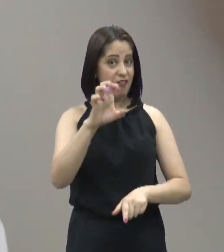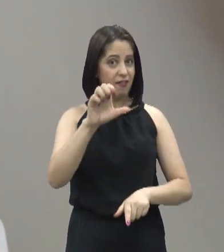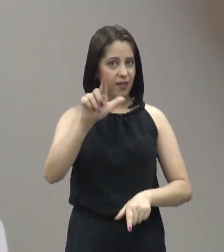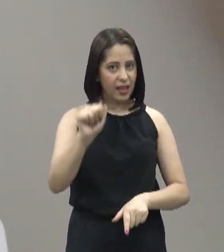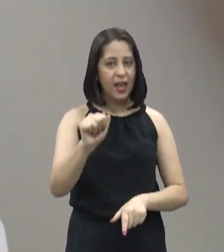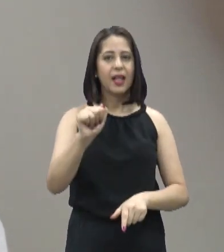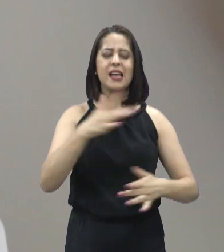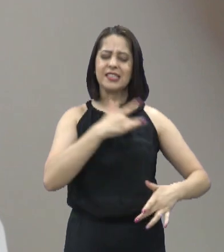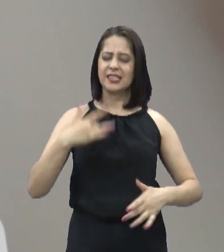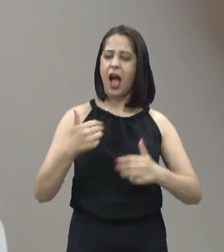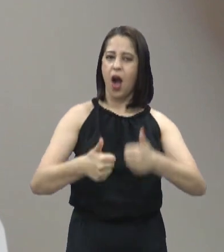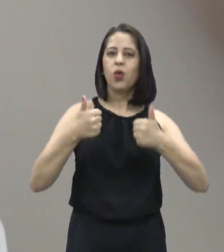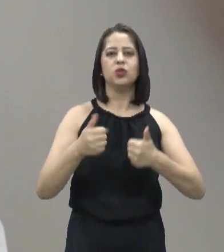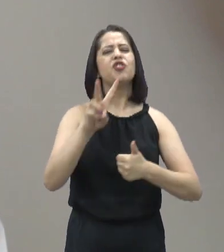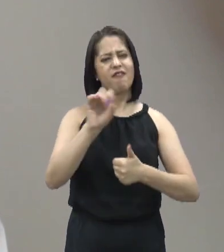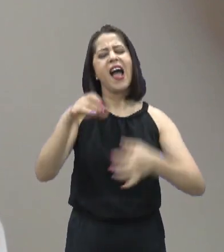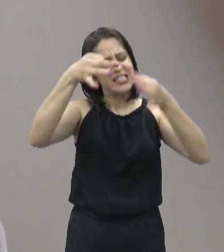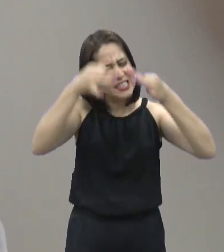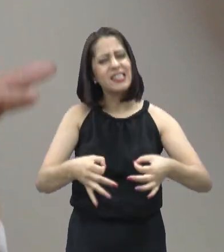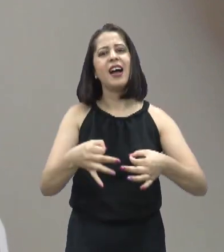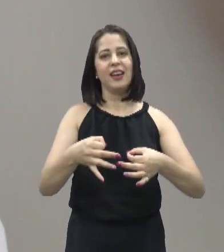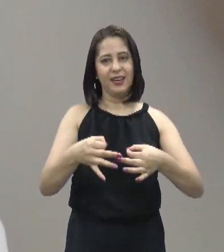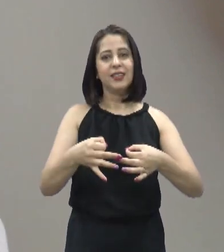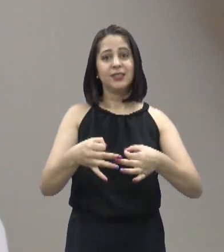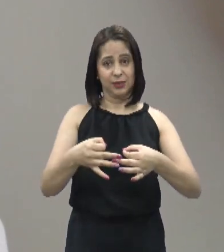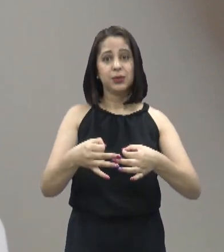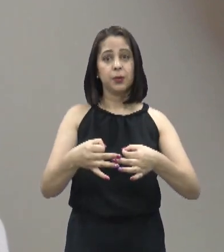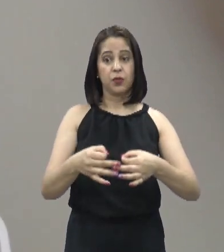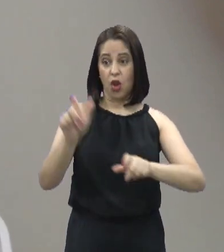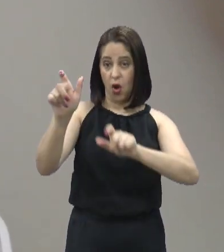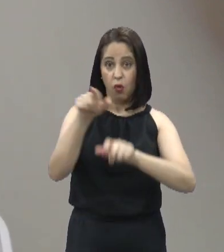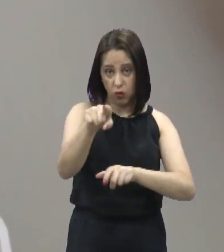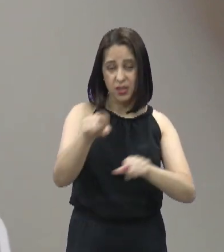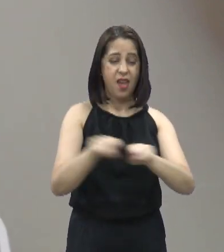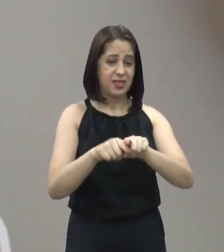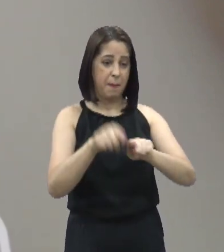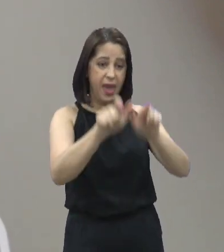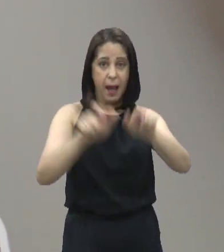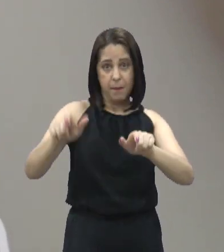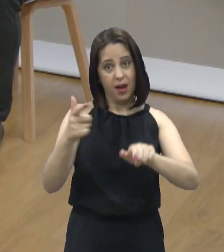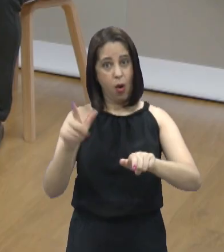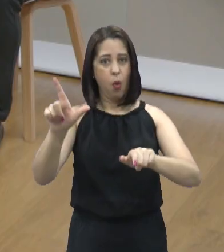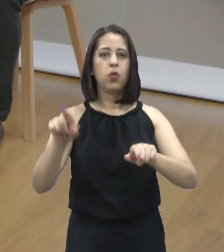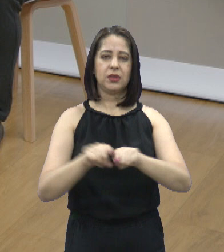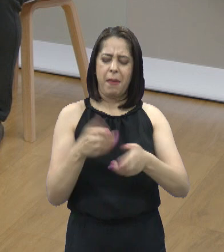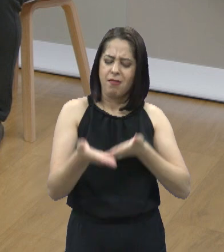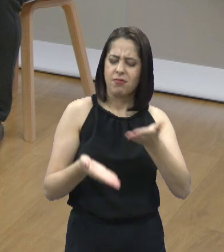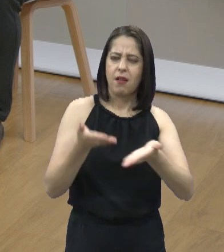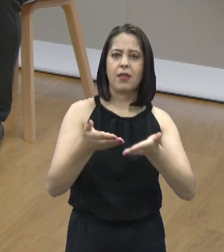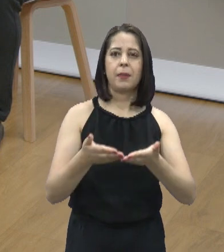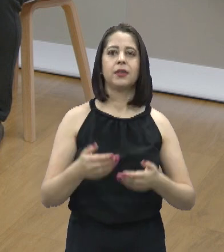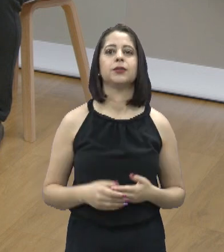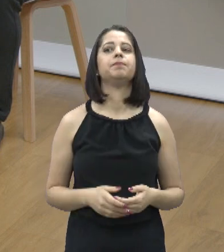Rafa, vai dar tudo certo, viu? Com você e com as mulheres que passam por esse tipo de tratamento. Doutor, essa